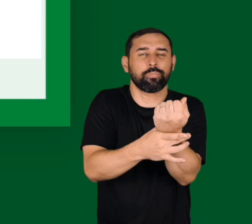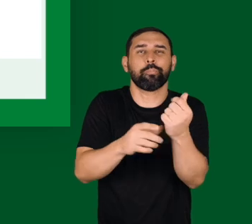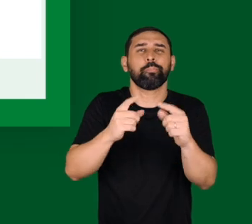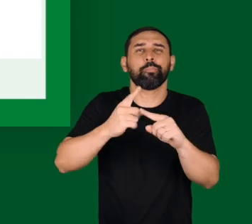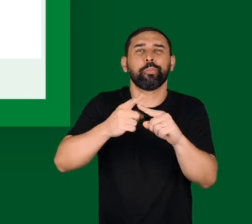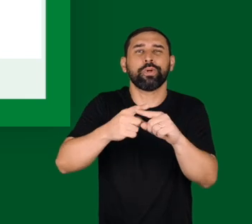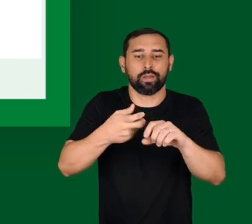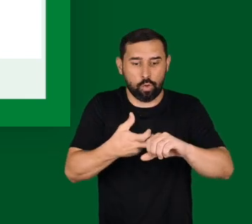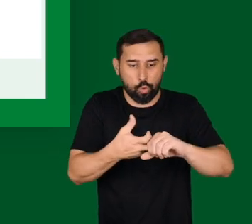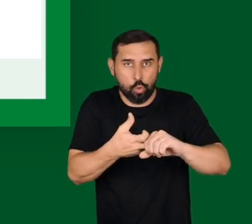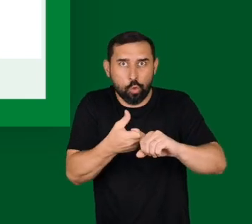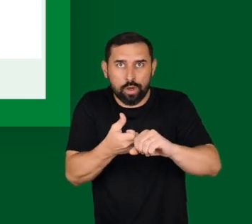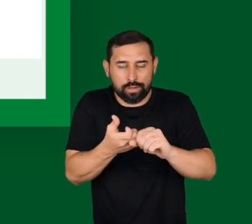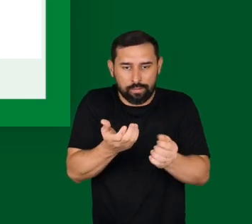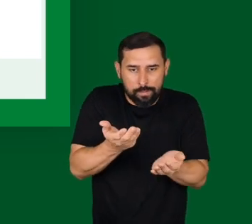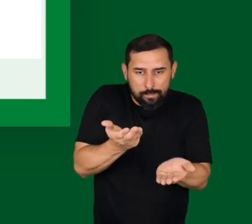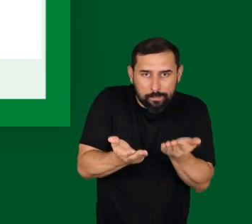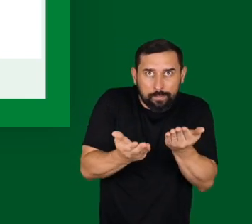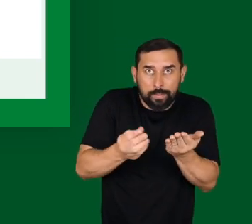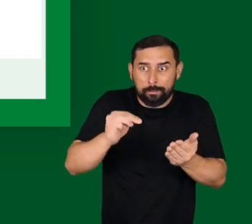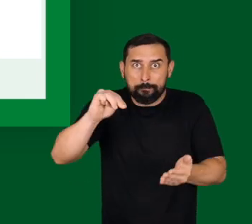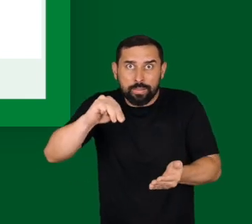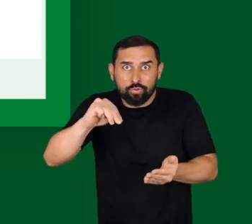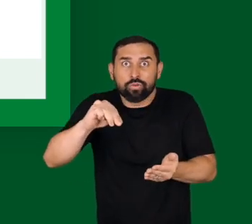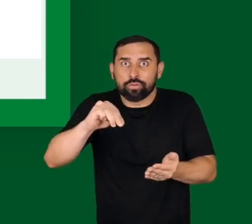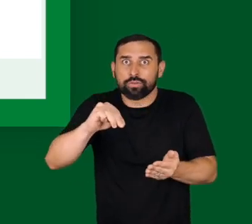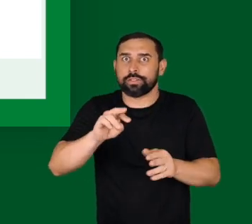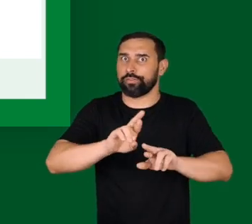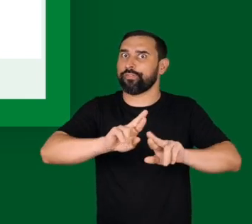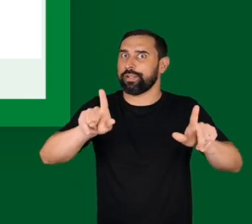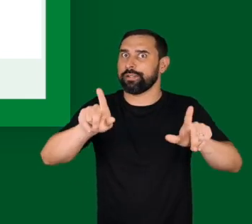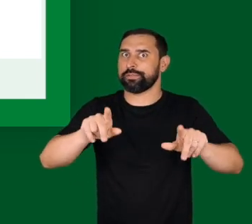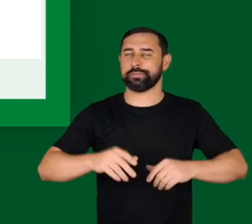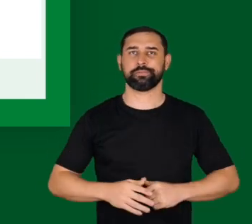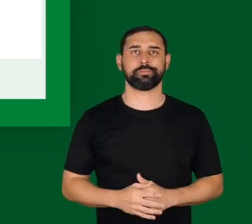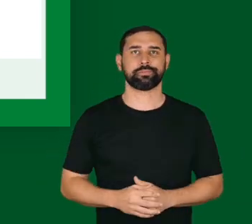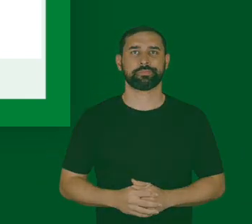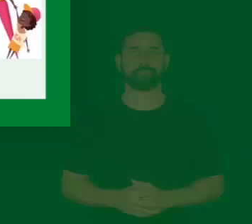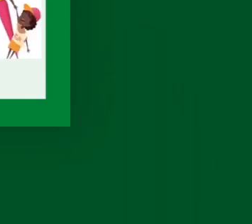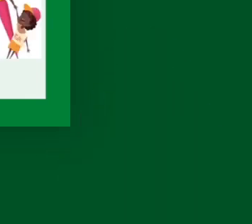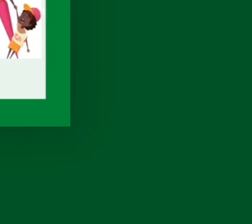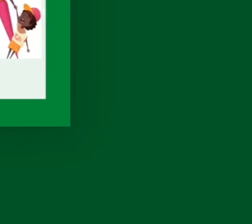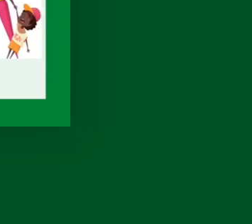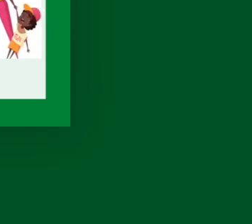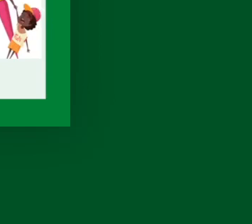fazer a infusão do midazolam em micrograma por quilo por minuto, tá?